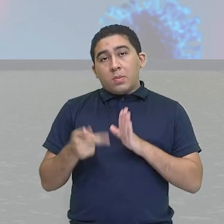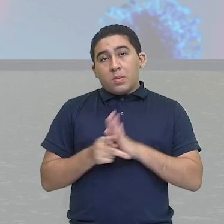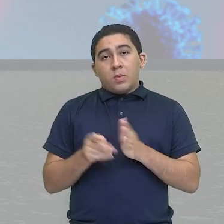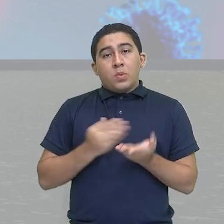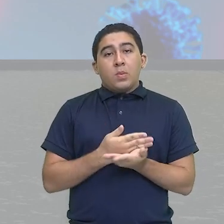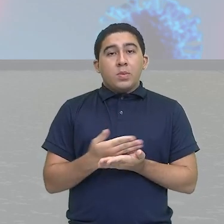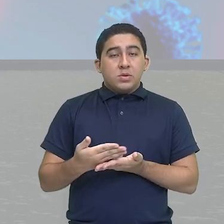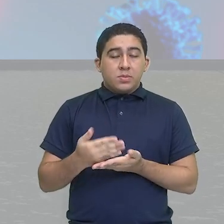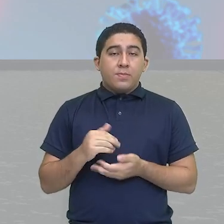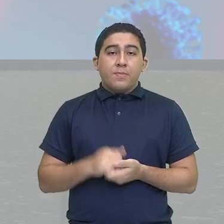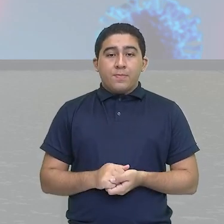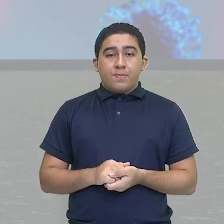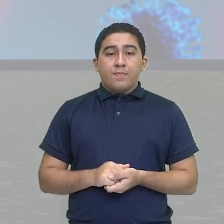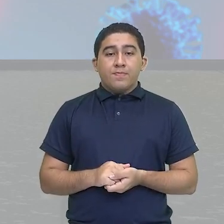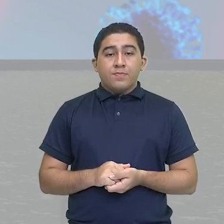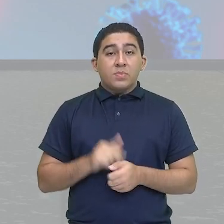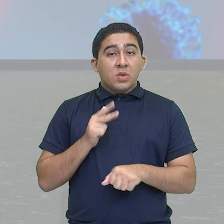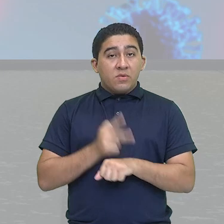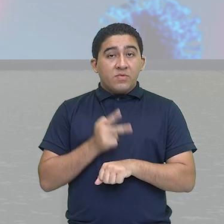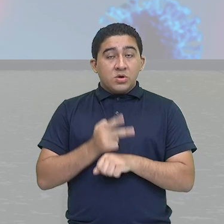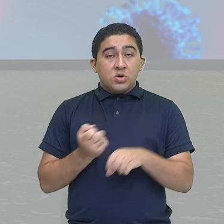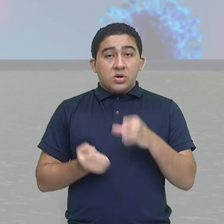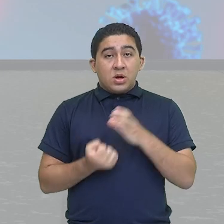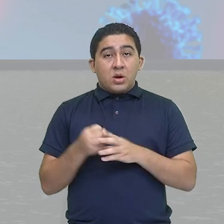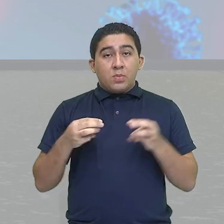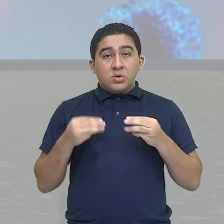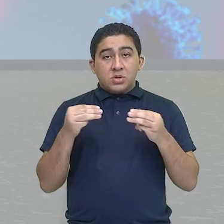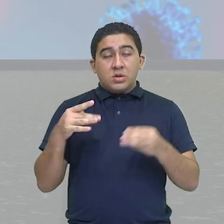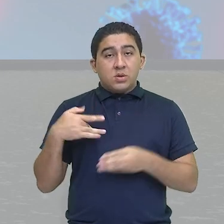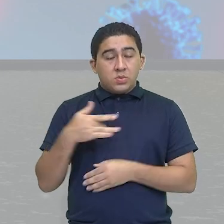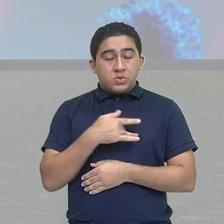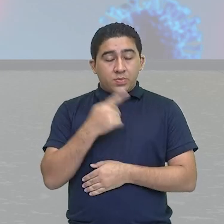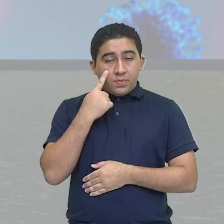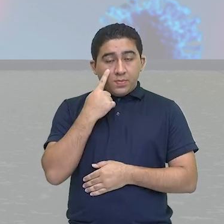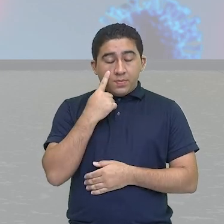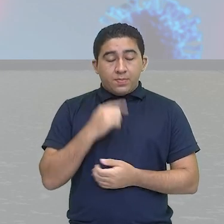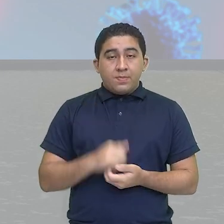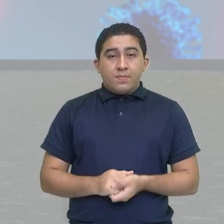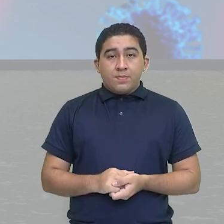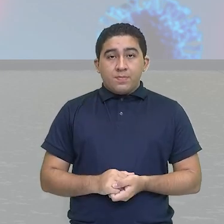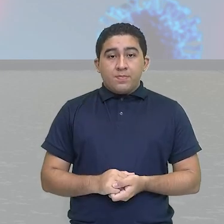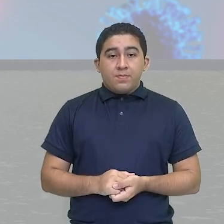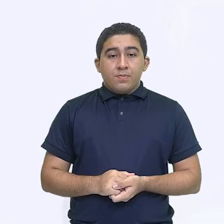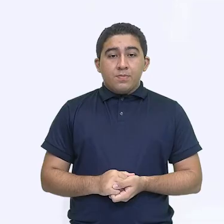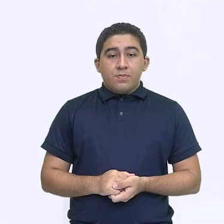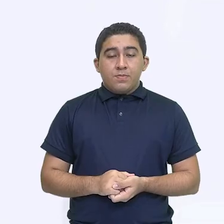inicialmente desenvolvidas. E esse vídeo foi criado pelo Ministério da Saúde. Vejam aí.